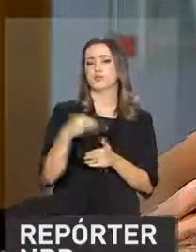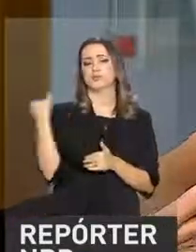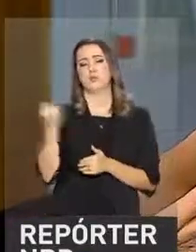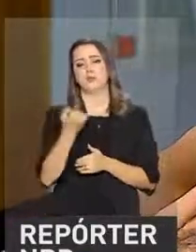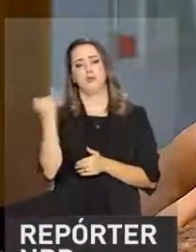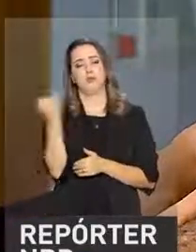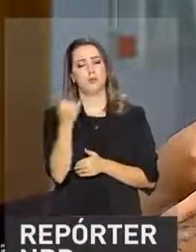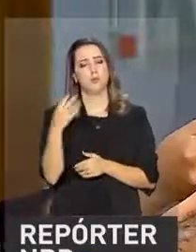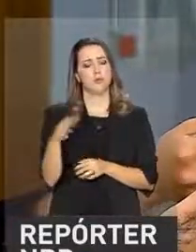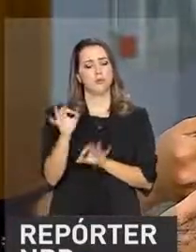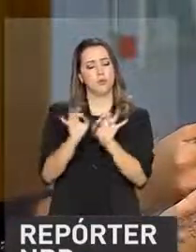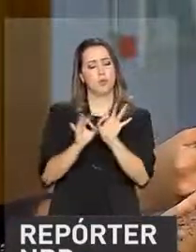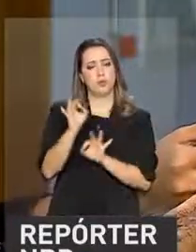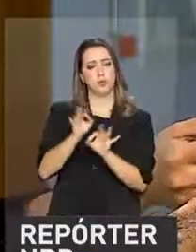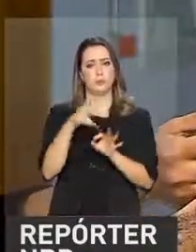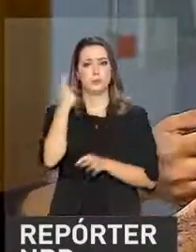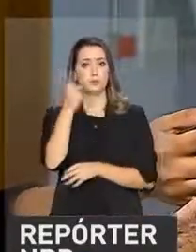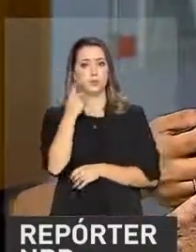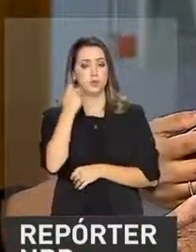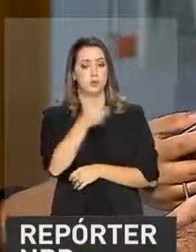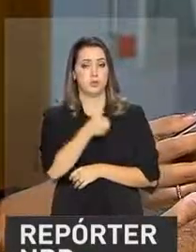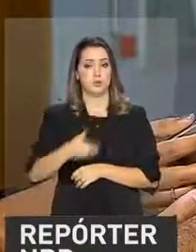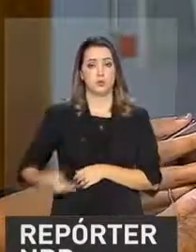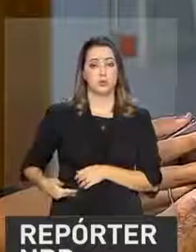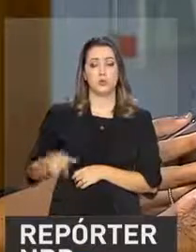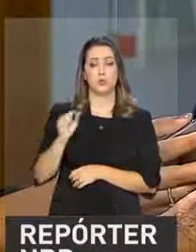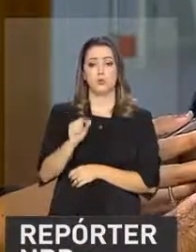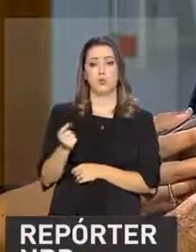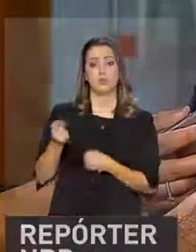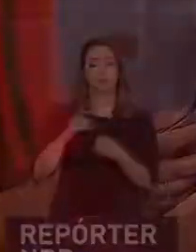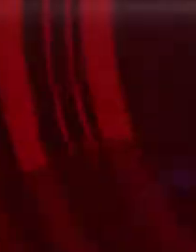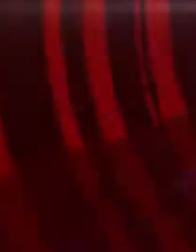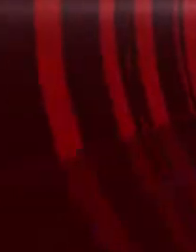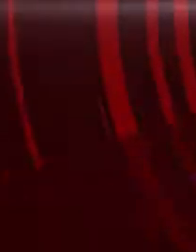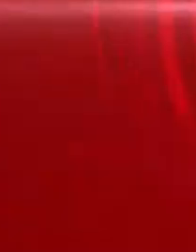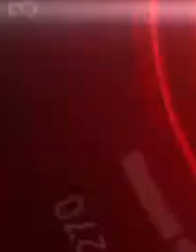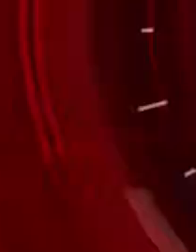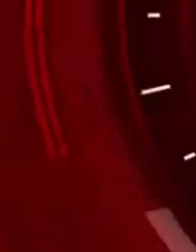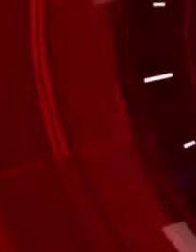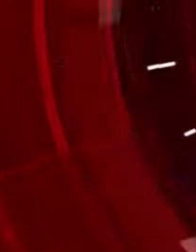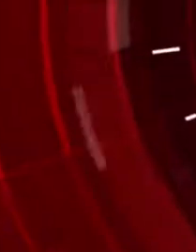estruturação de políticas públicas voltadas a ciência brasileira